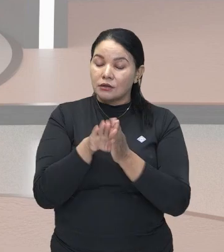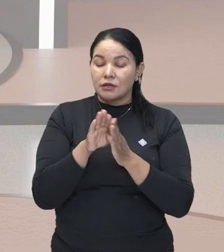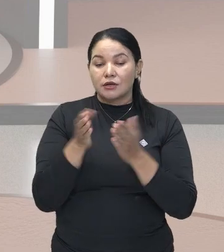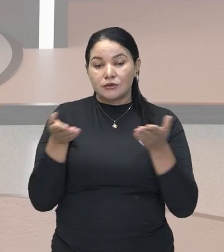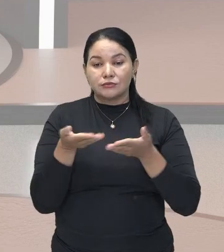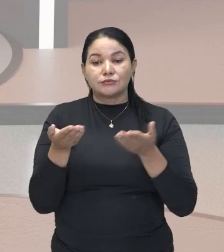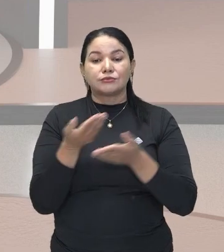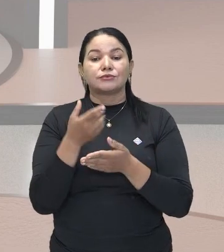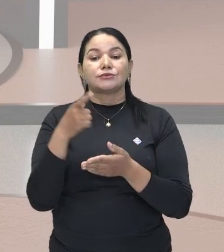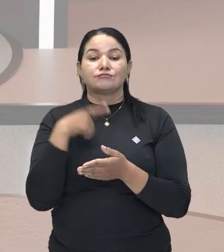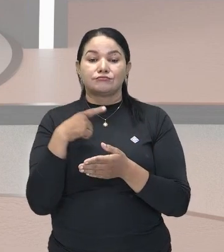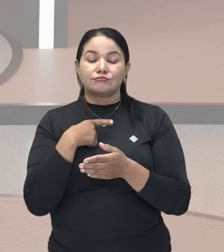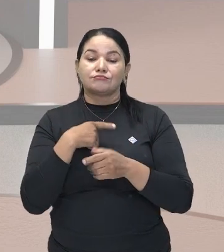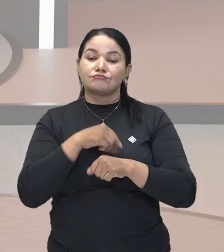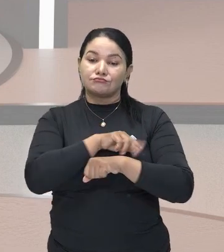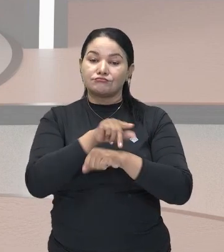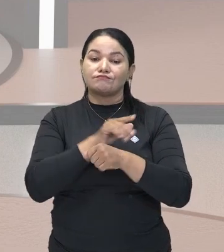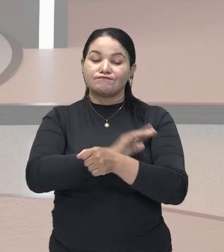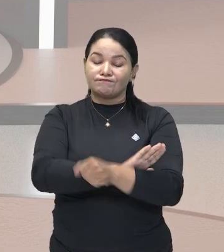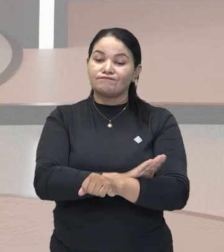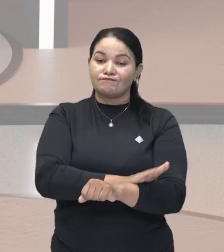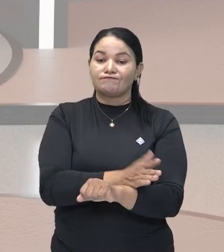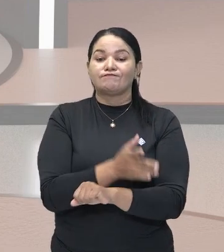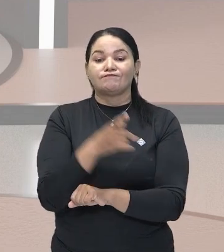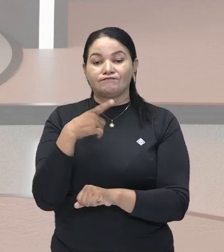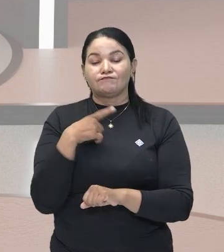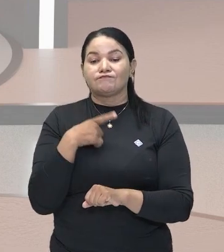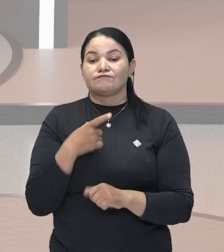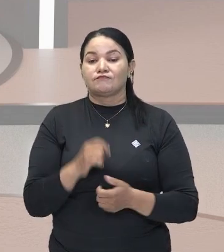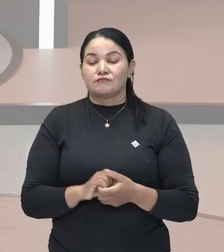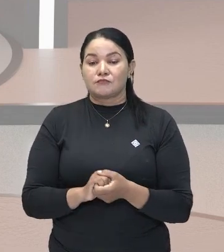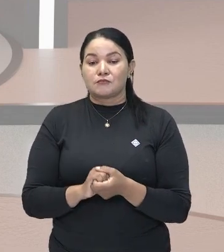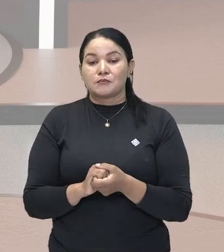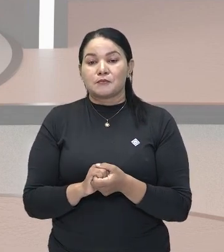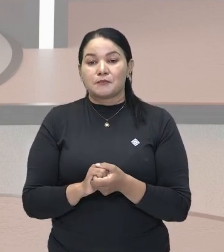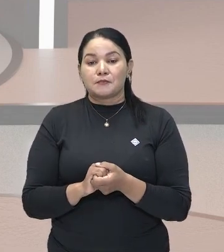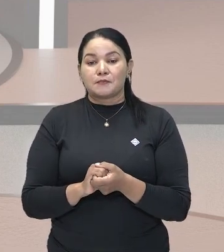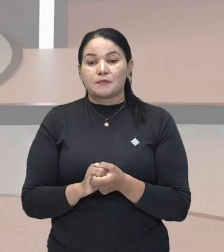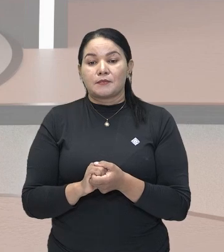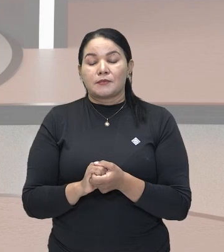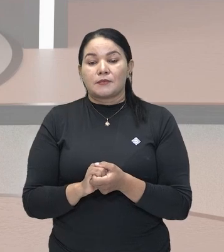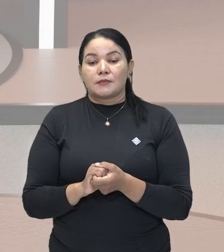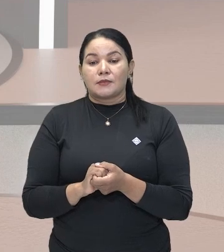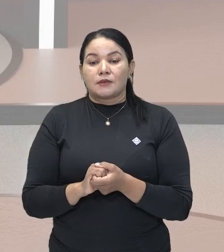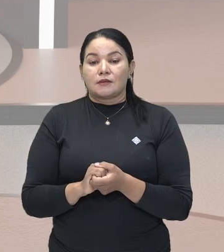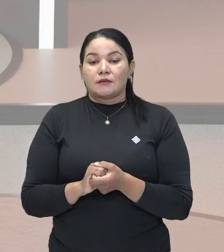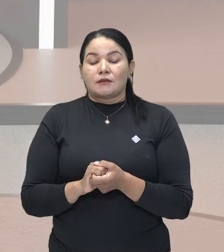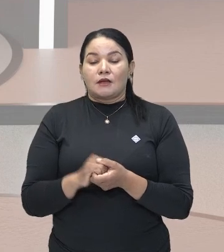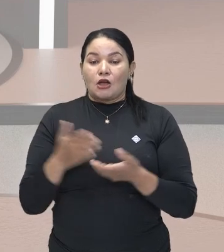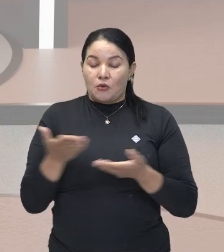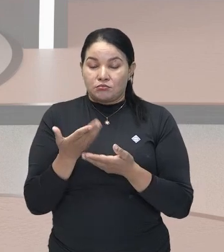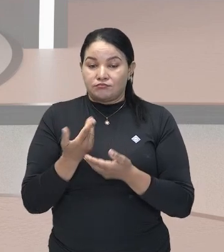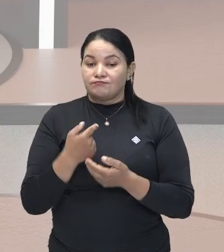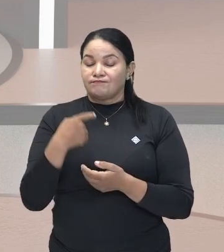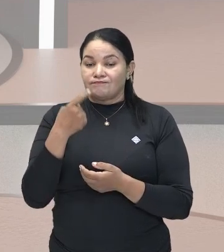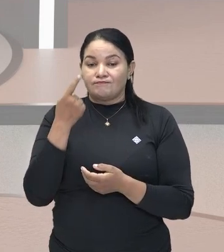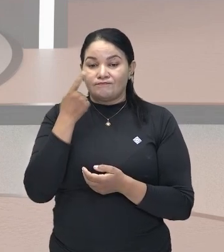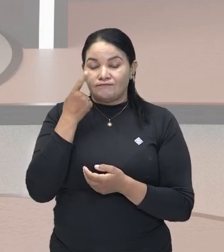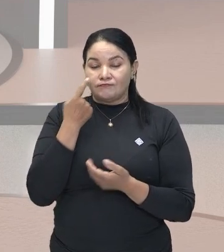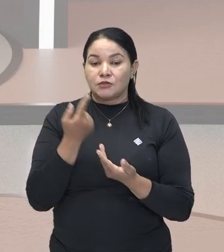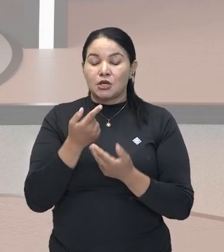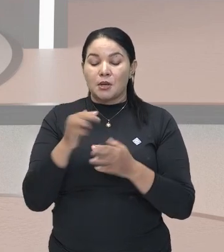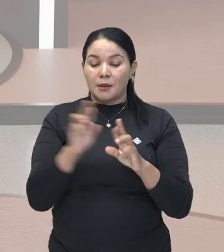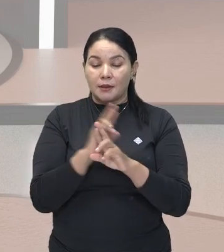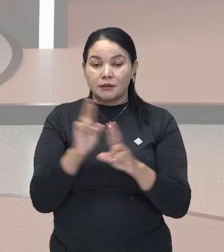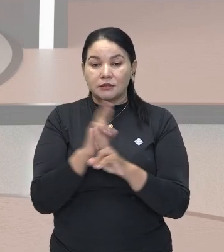atuais, infelizmente, ainda ocorre. Tá? Então, vamos ter ali a relação, né, do apartheid,